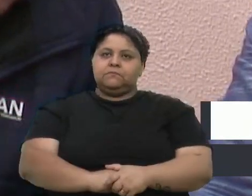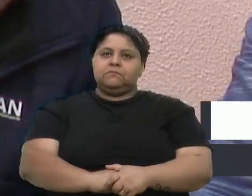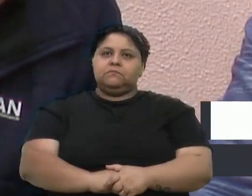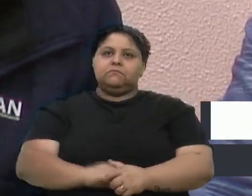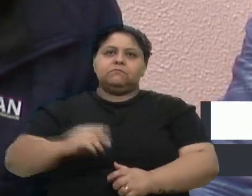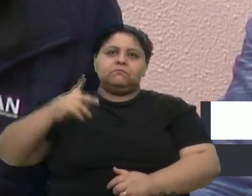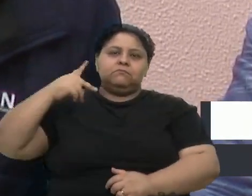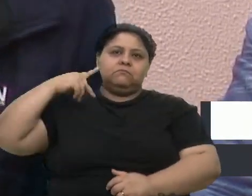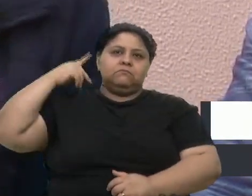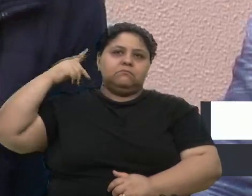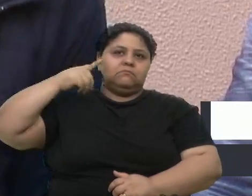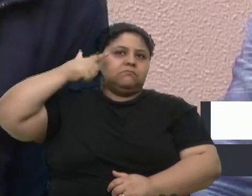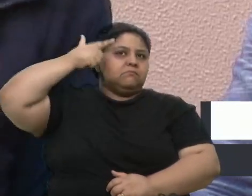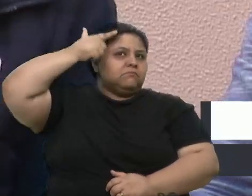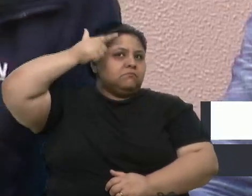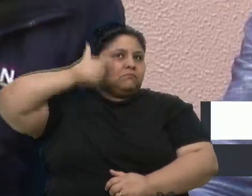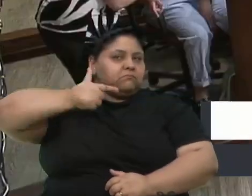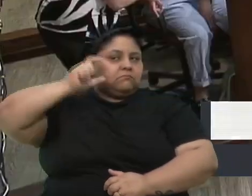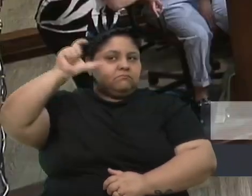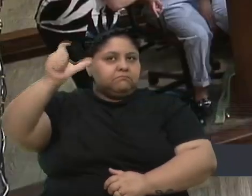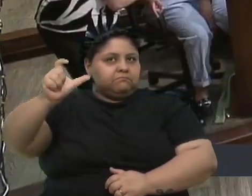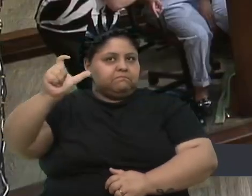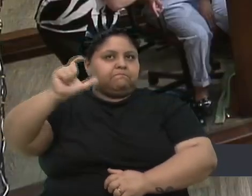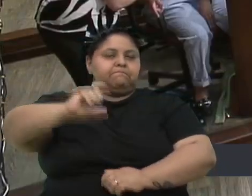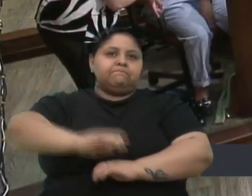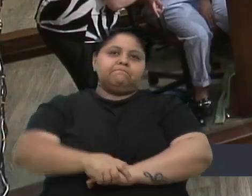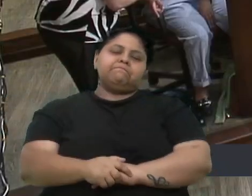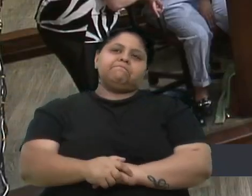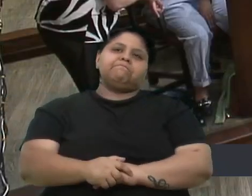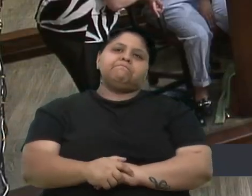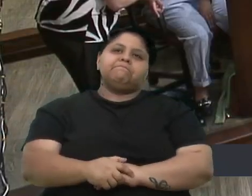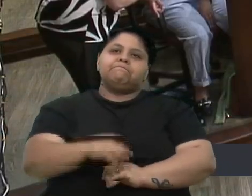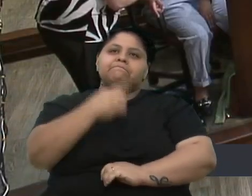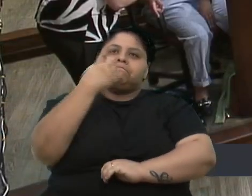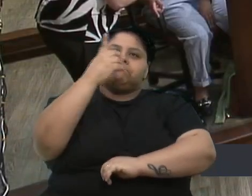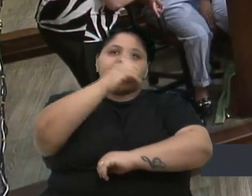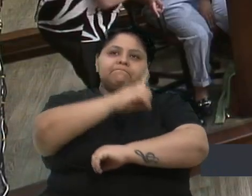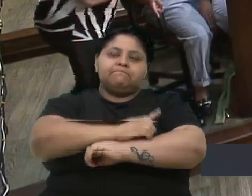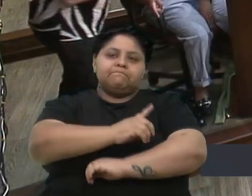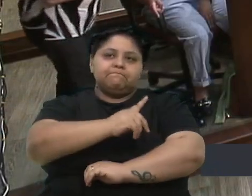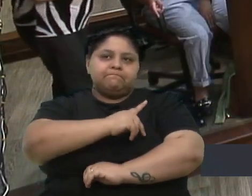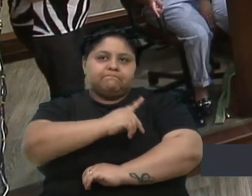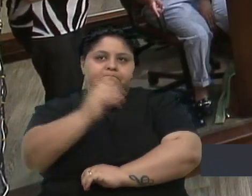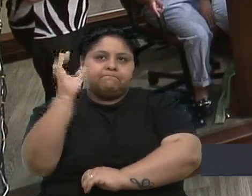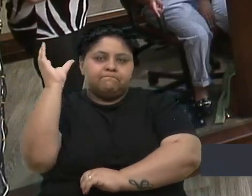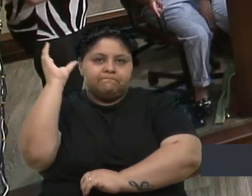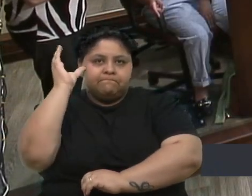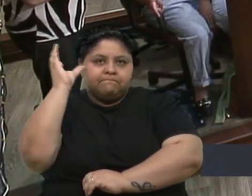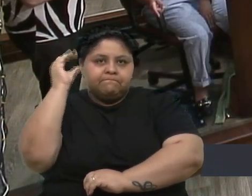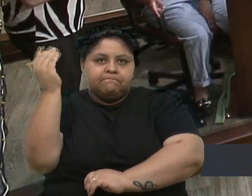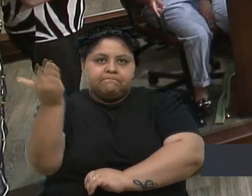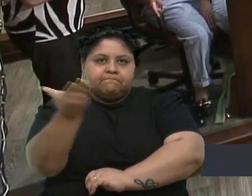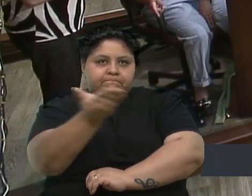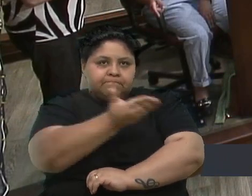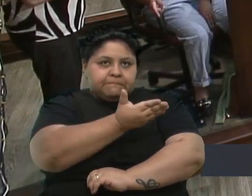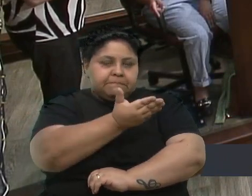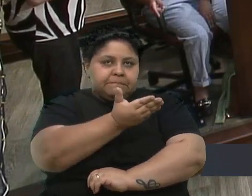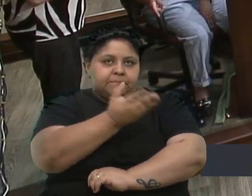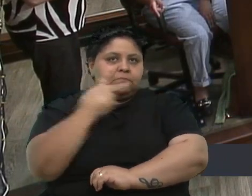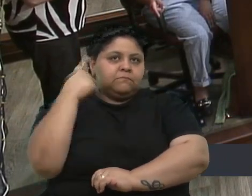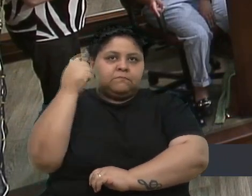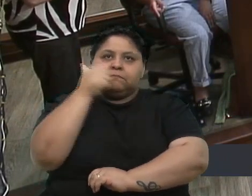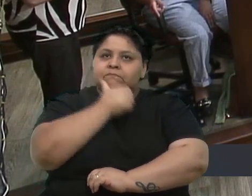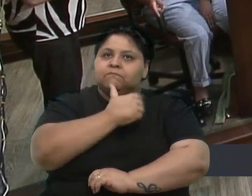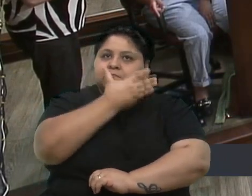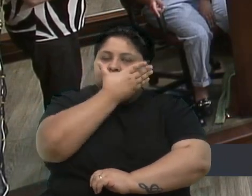Vereador Lucas Caranhato, com a palavra. Obrigado, bom dia, presidente Cadori, colegas vereadoras,